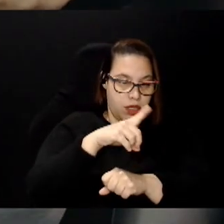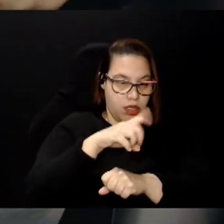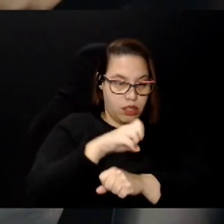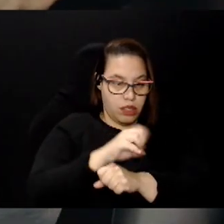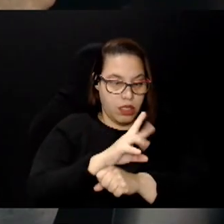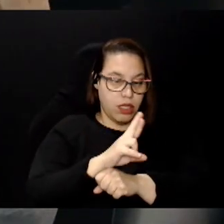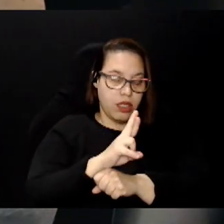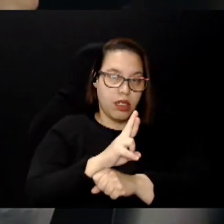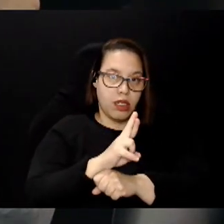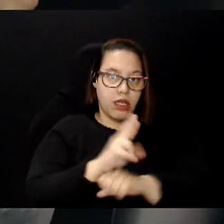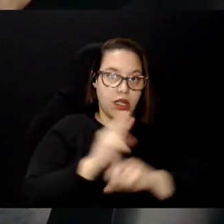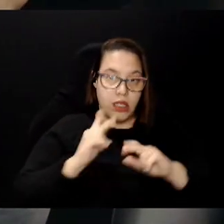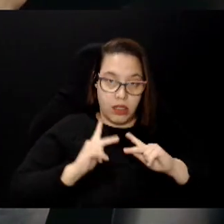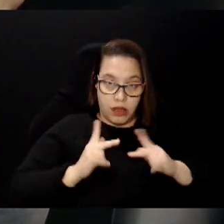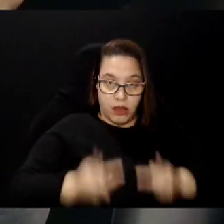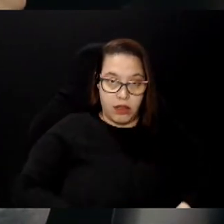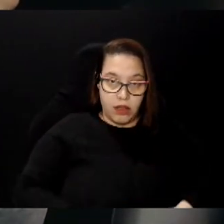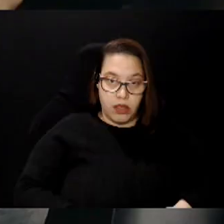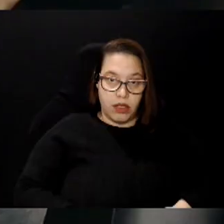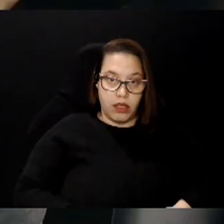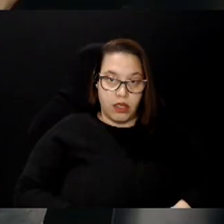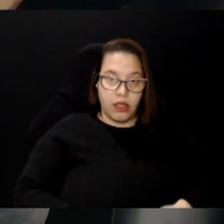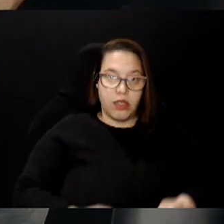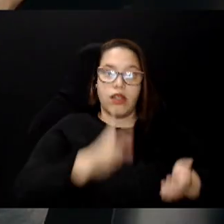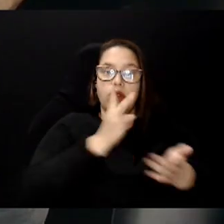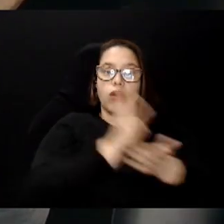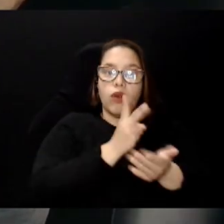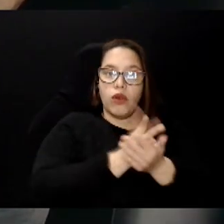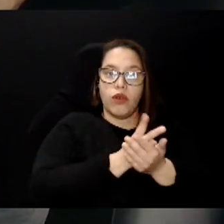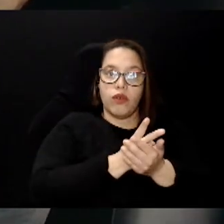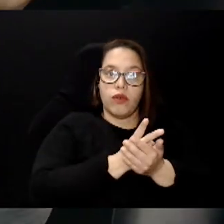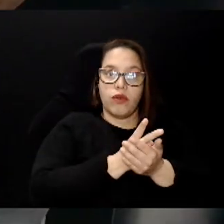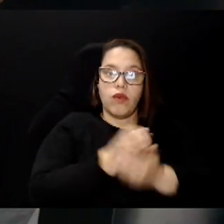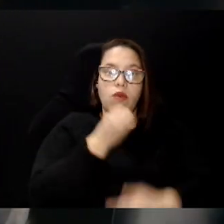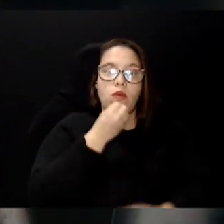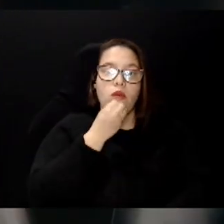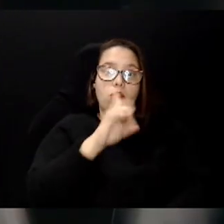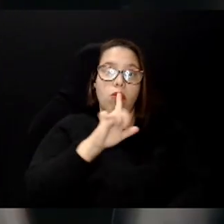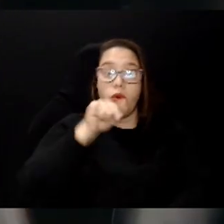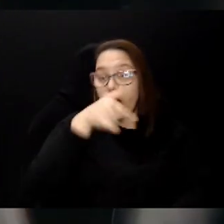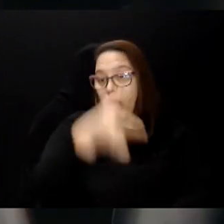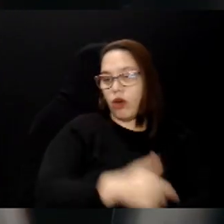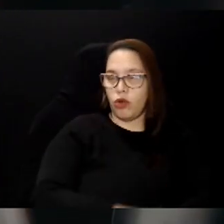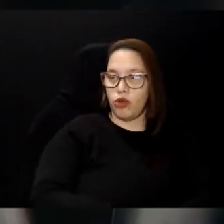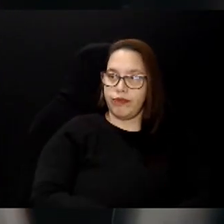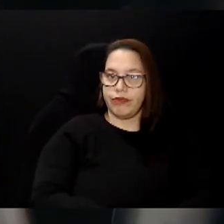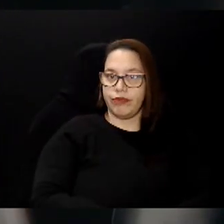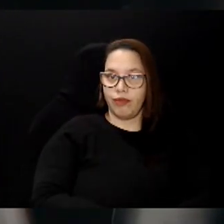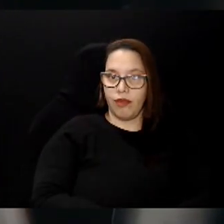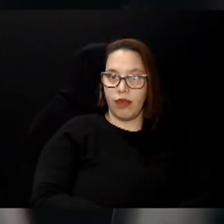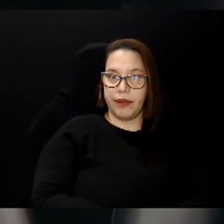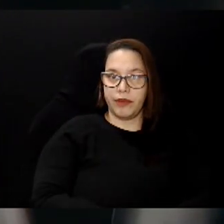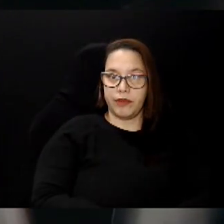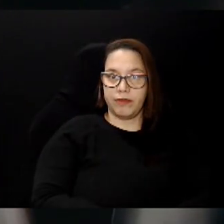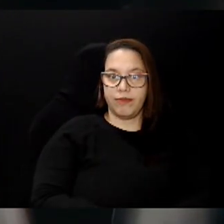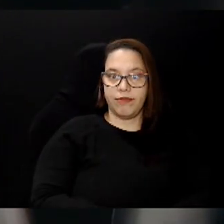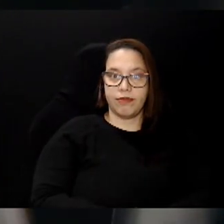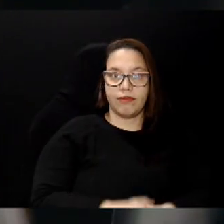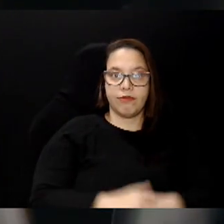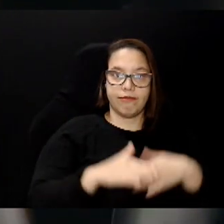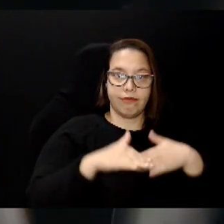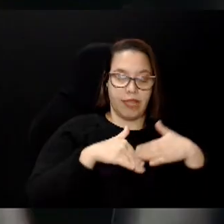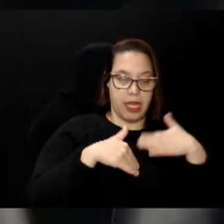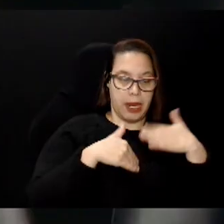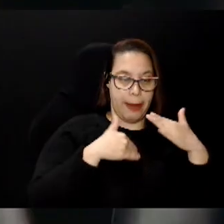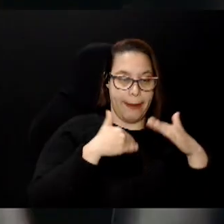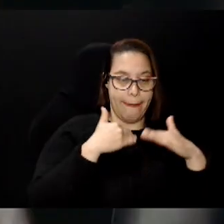humano que sempre dá um retorno positivo para outro. E aí ele desenvolve uma